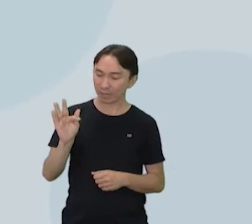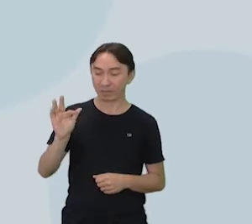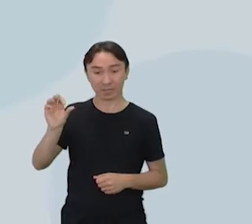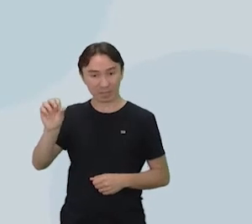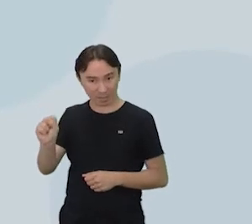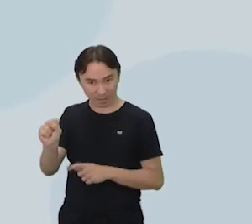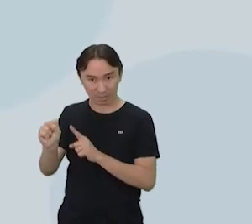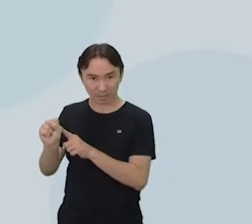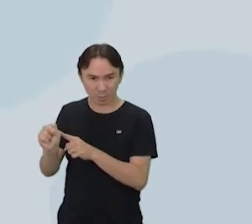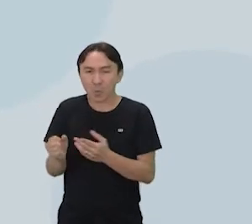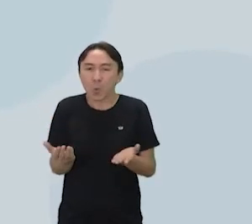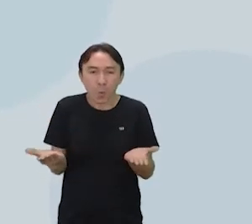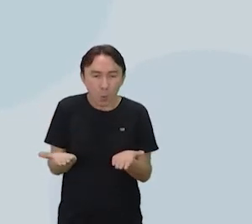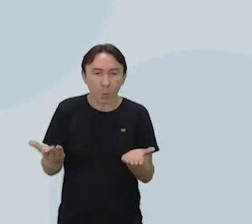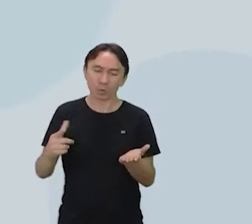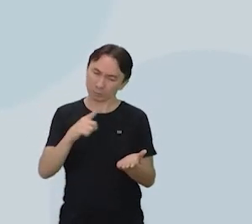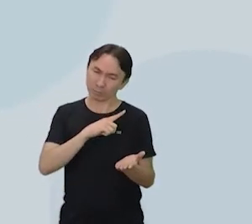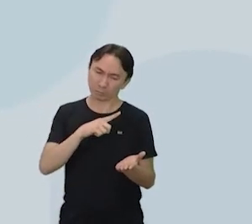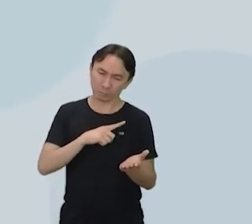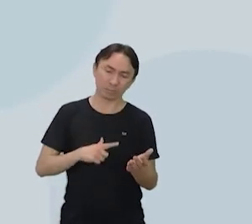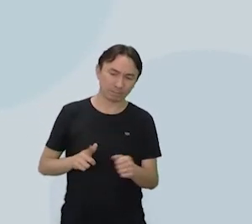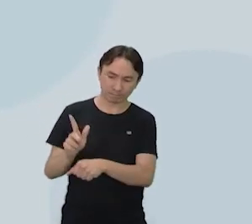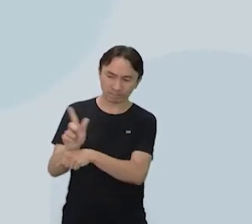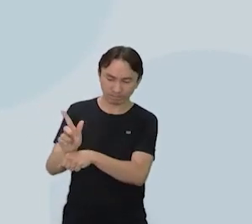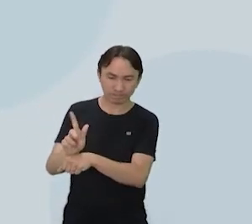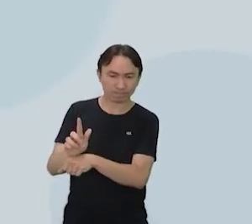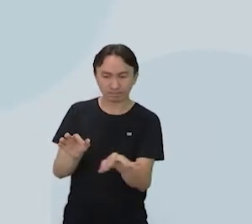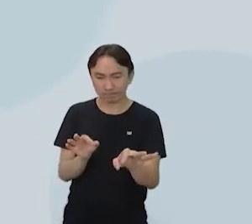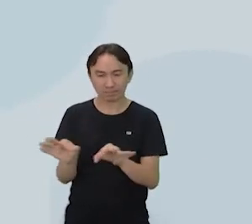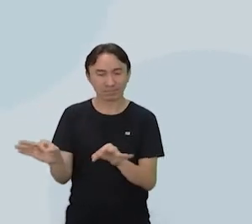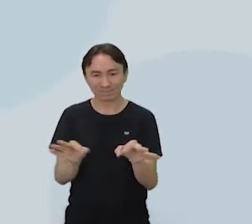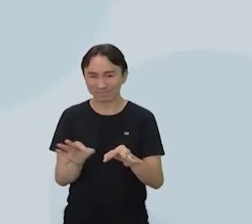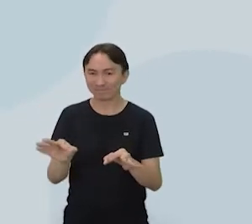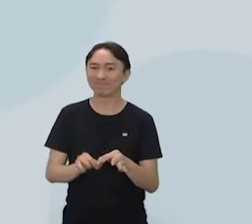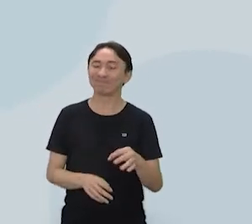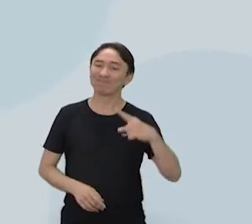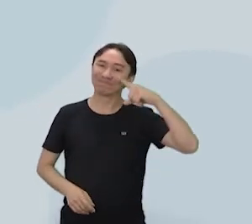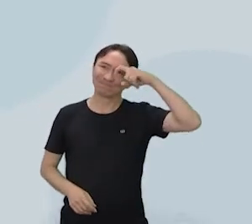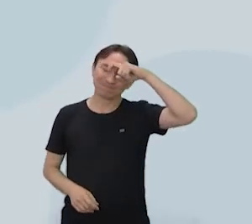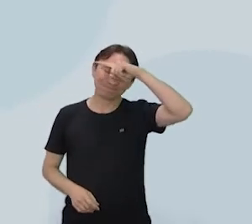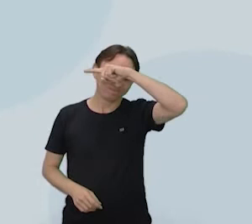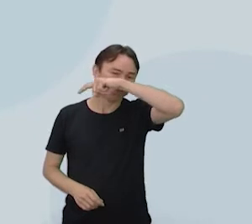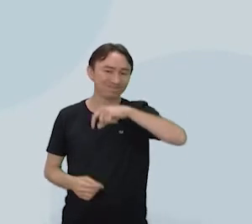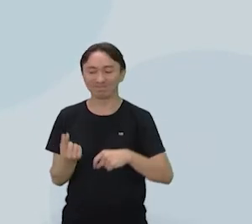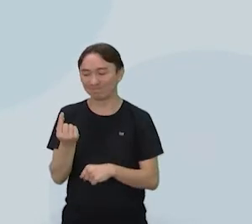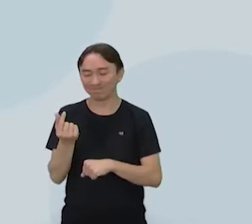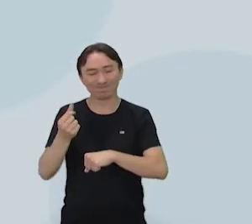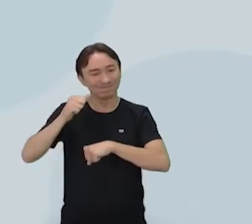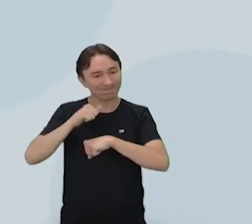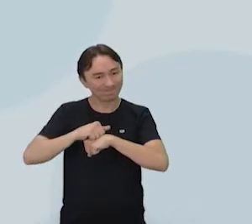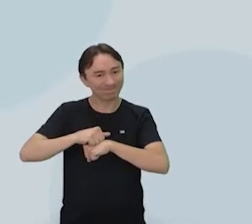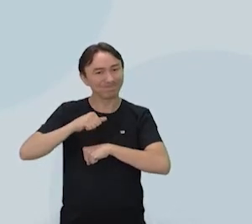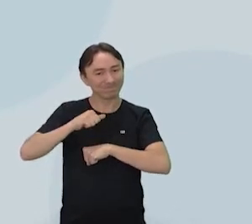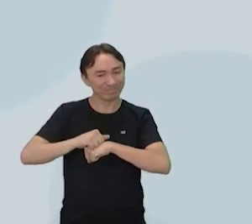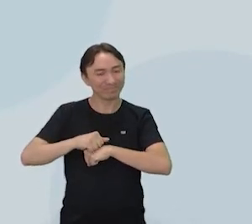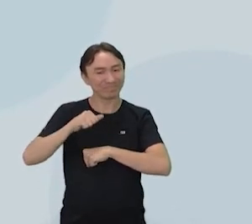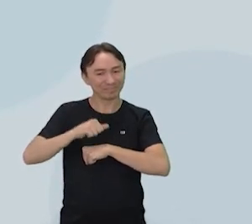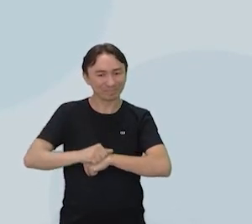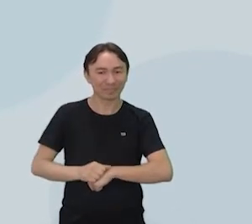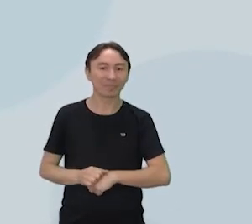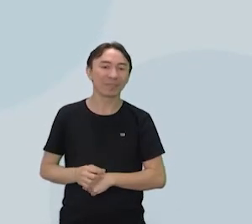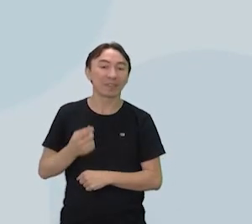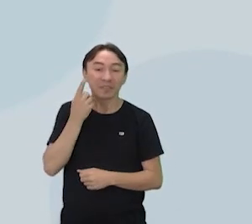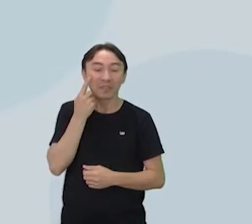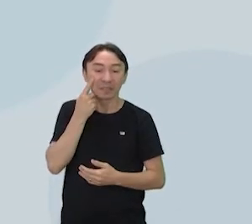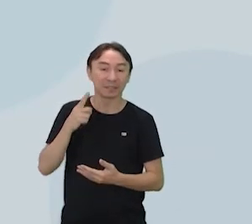CBFS, que atualmente gerencia a modalidade, enfrenta dificuldades financeiras. Aí vocês têm uma